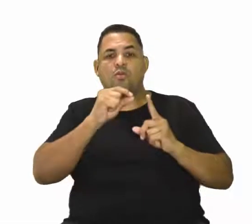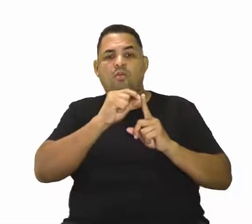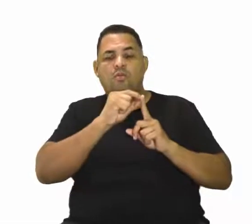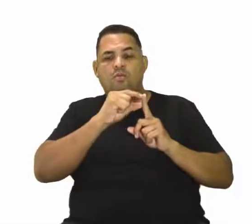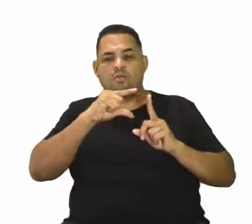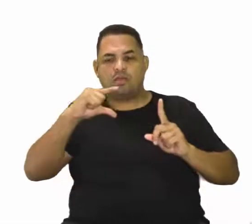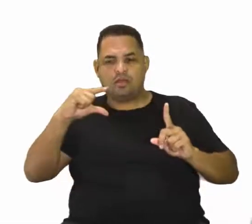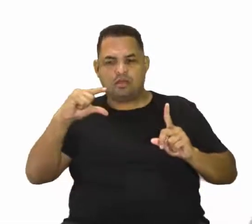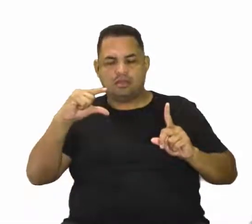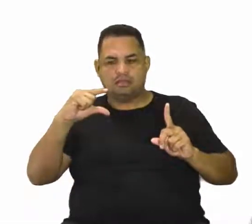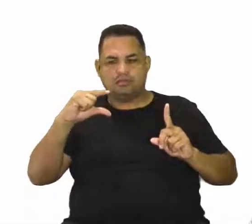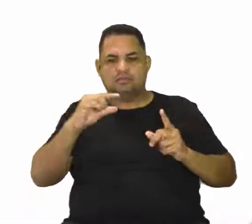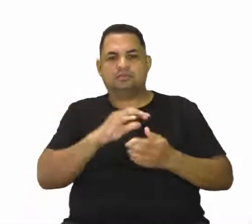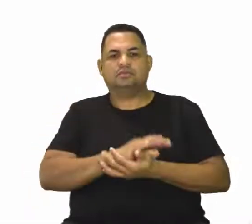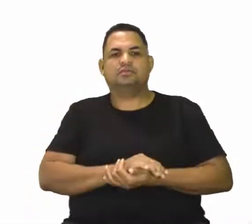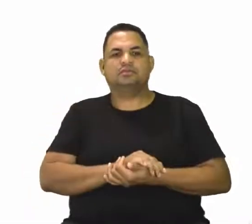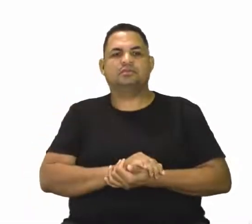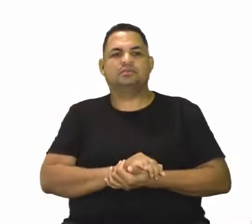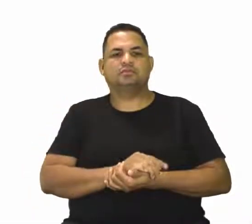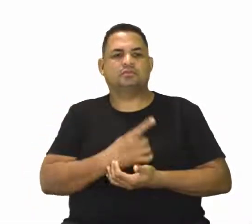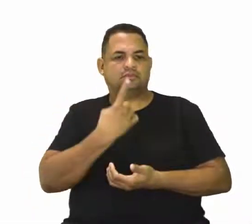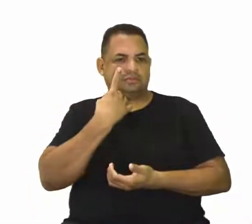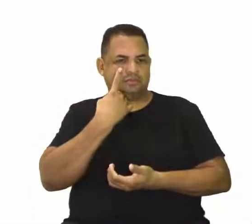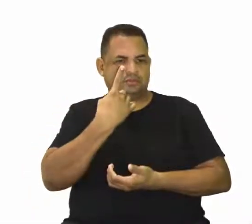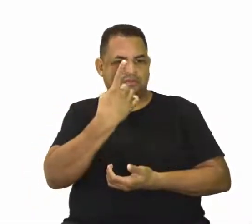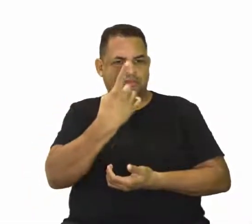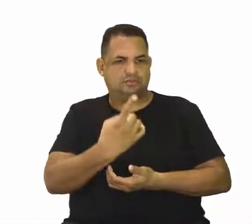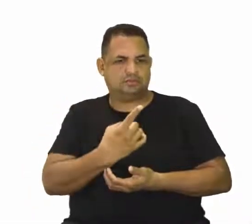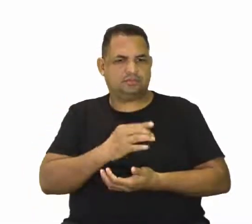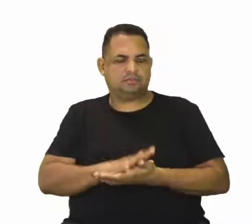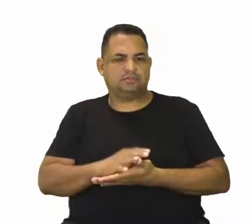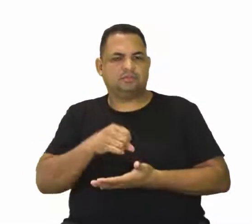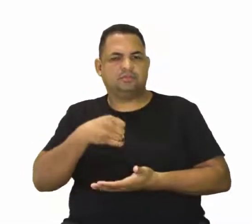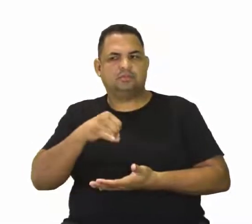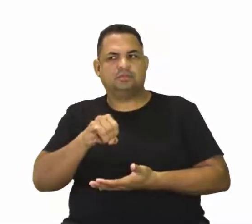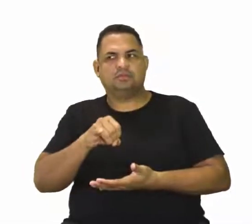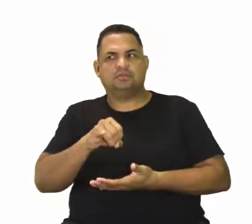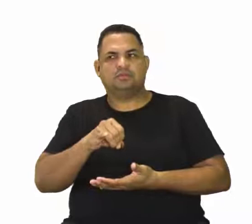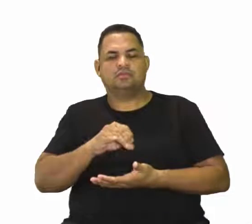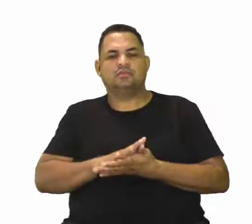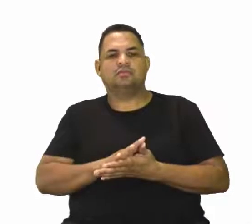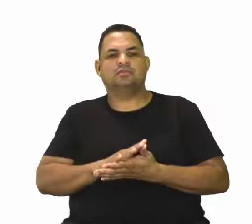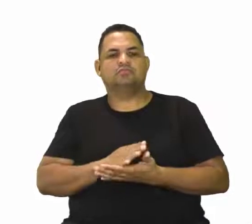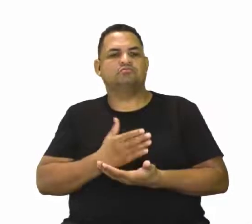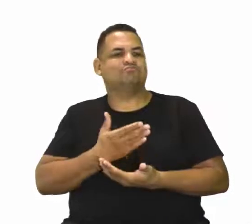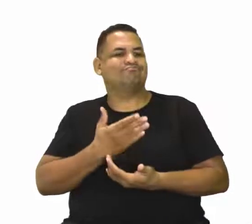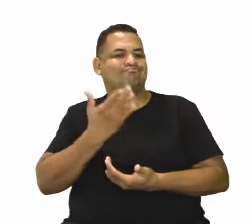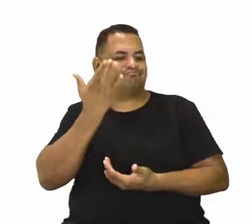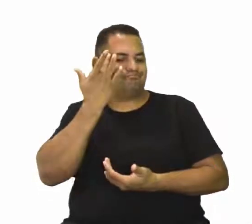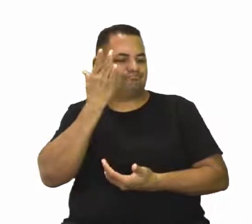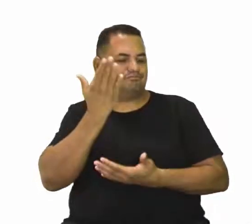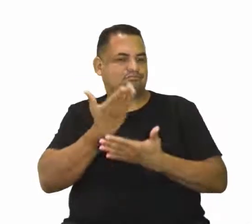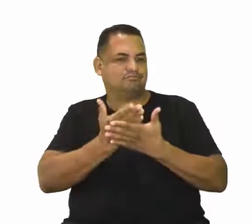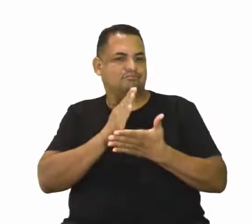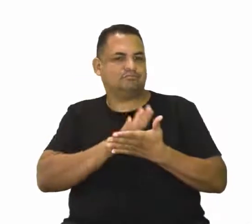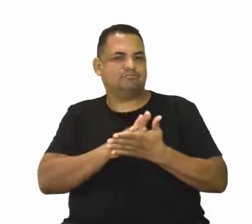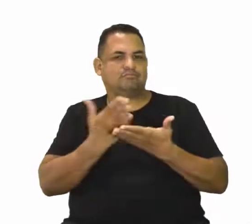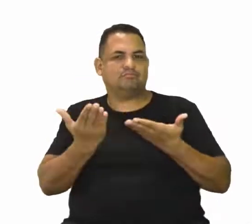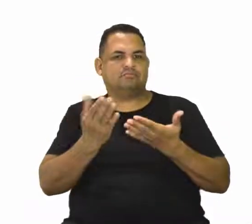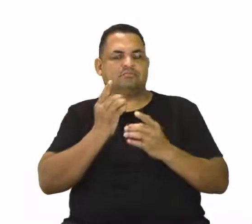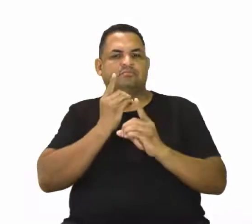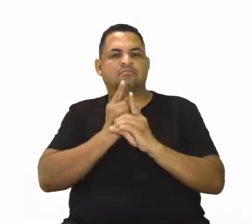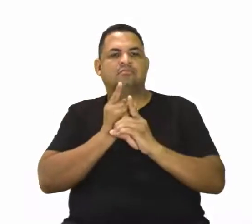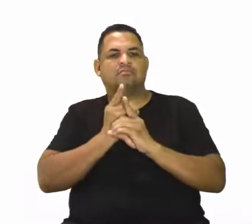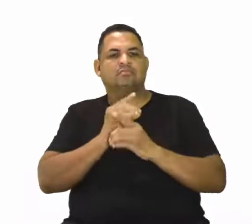aí até até na leitura por exemplo se o aluno não souber interpretar ele vai dizer assim ar